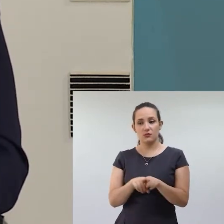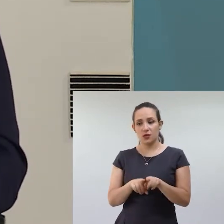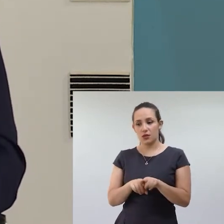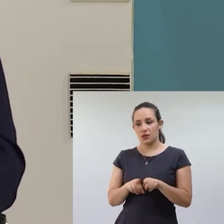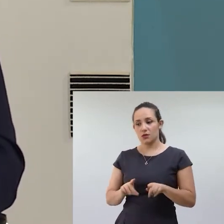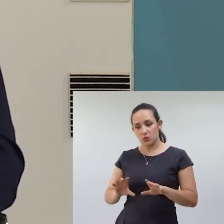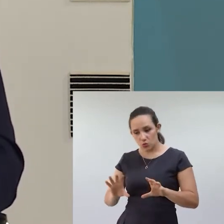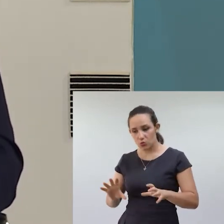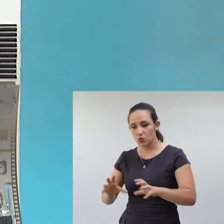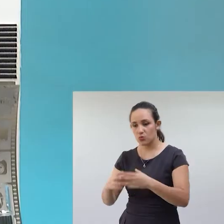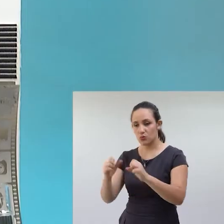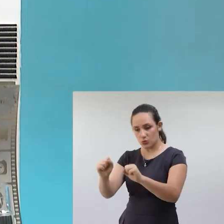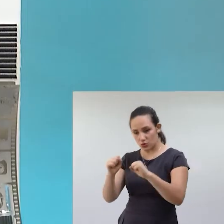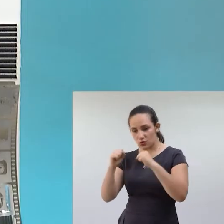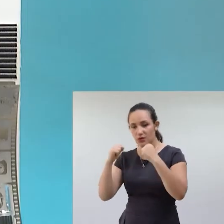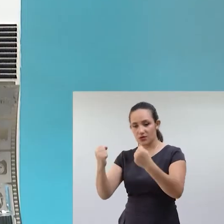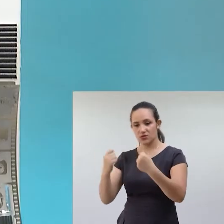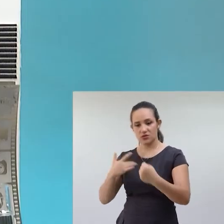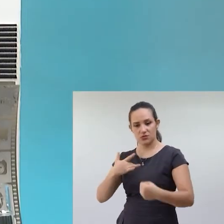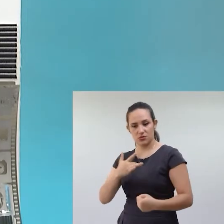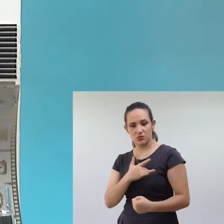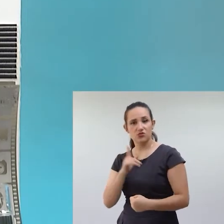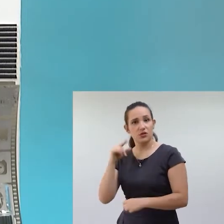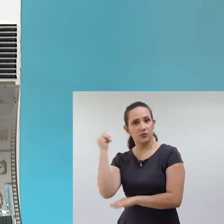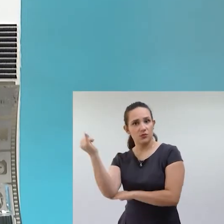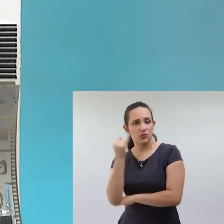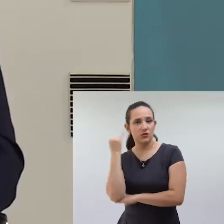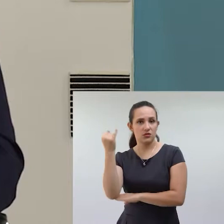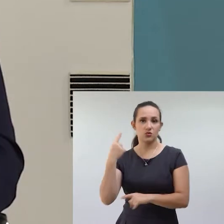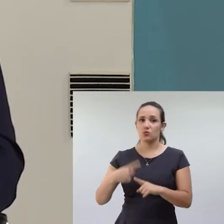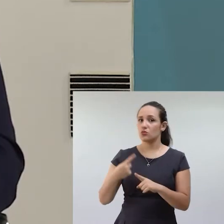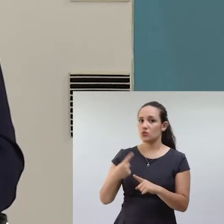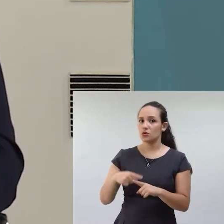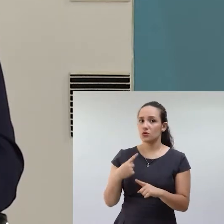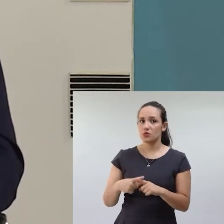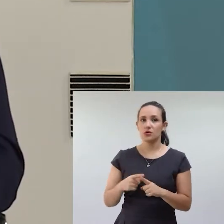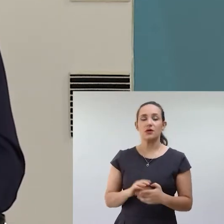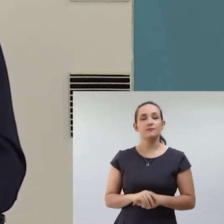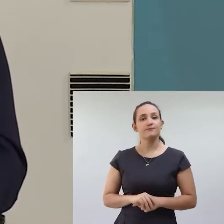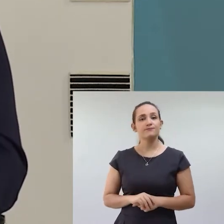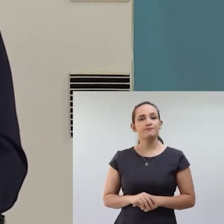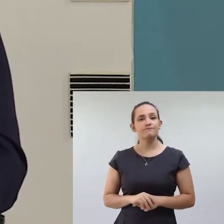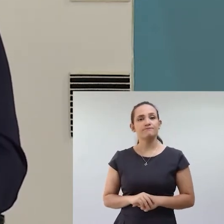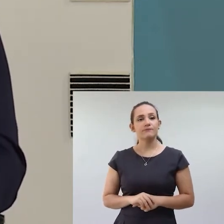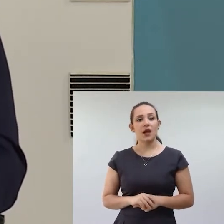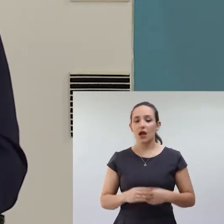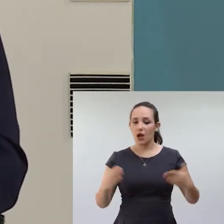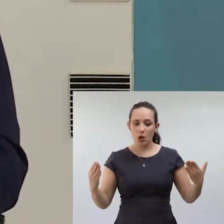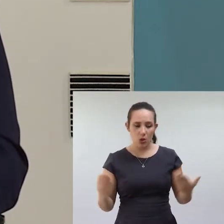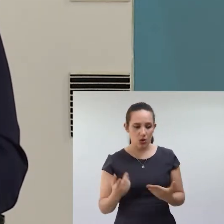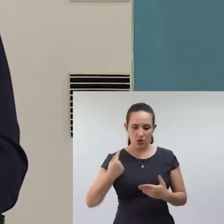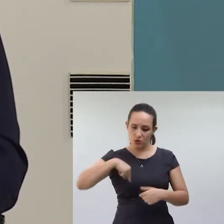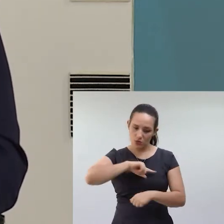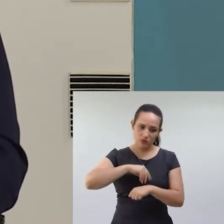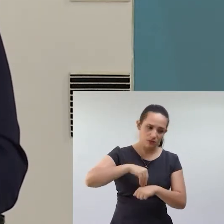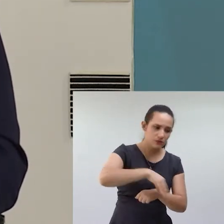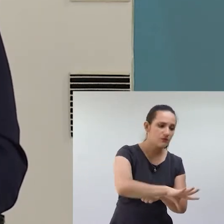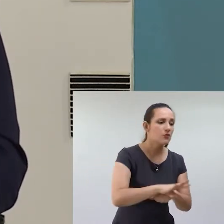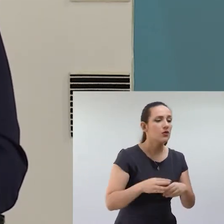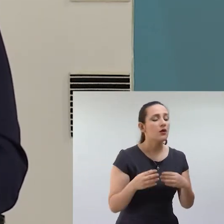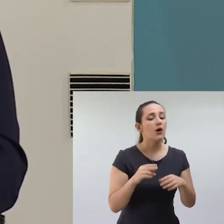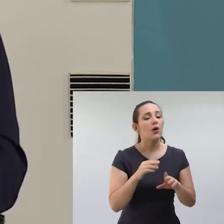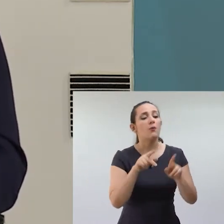Frente Parlamentar em Defesa da Saúde é muito importante, porque nós levamos até a população,